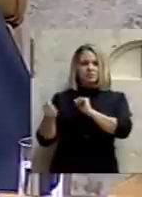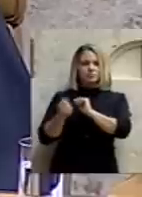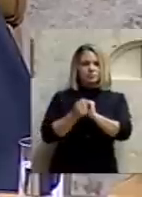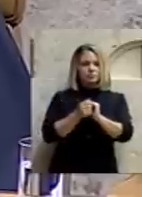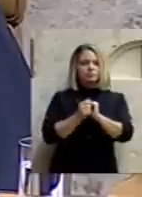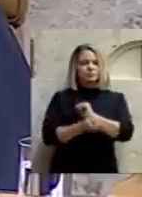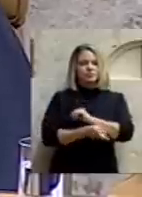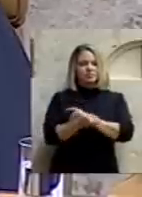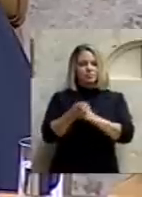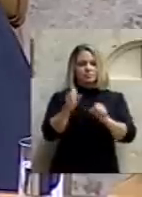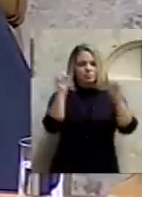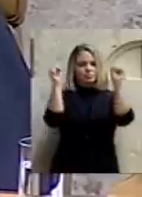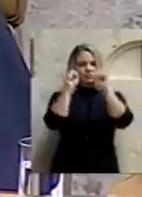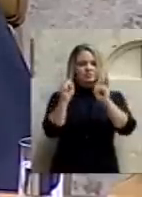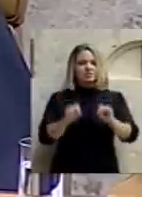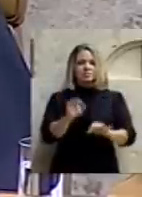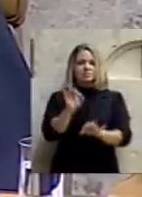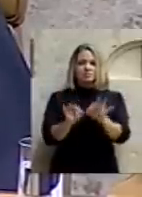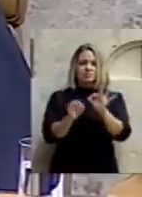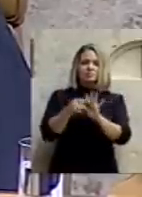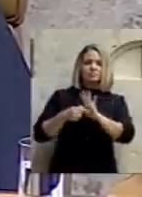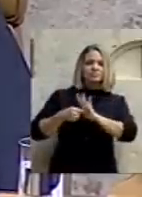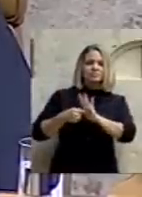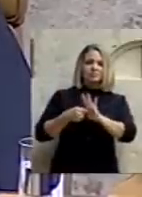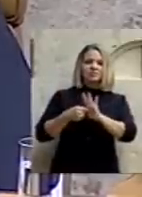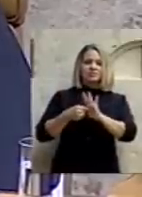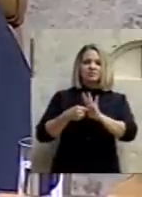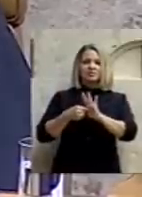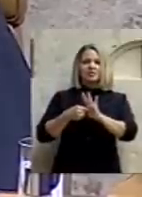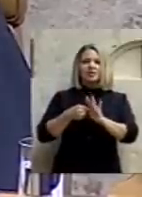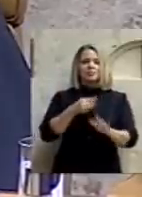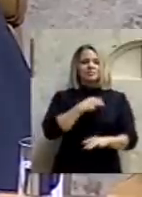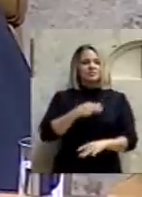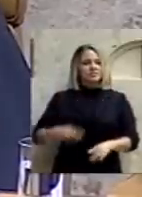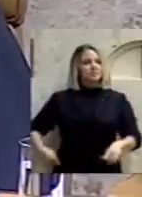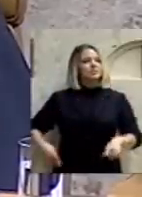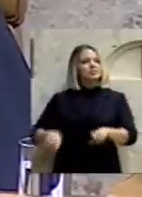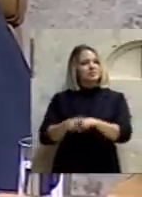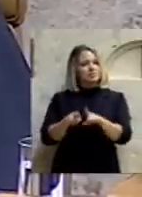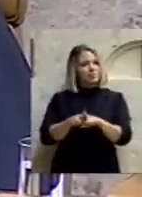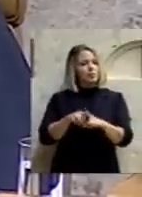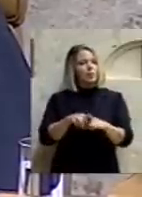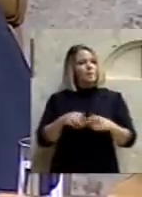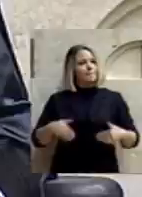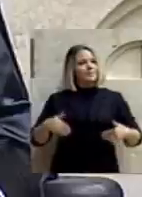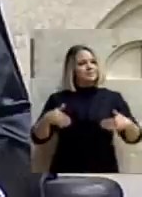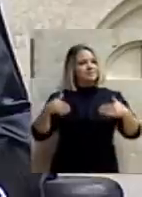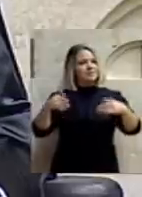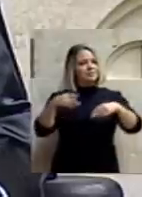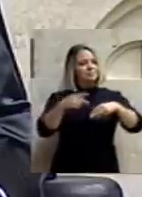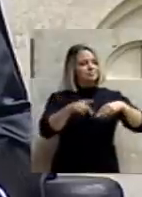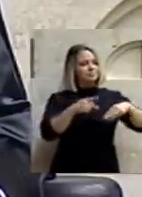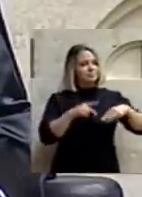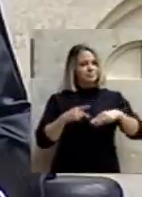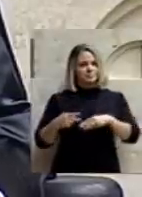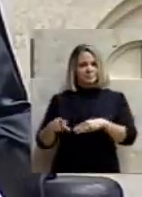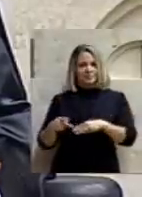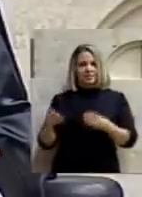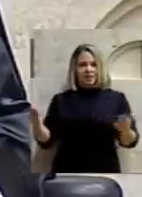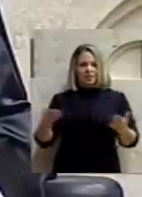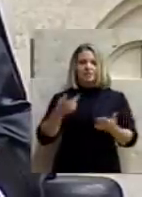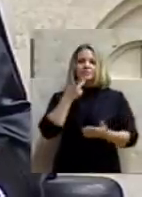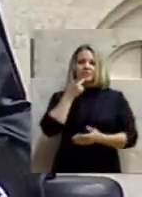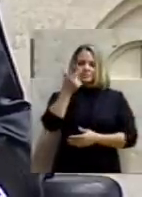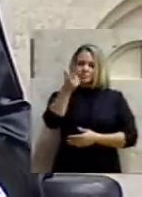justiça, notadamente para a magistratura e para o Ministério Público. O momento, não canso de